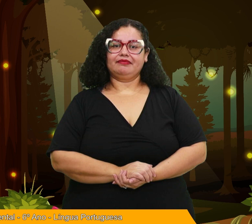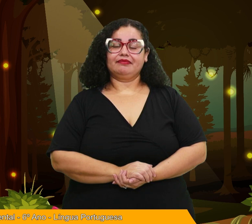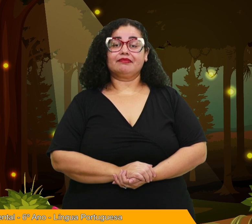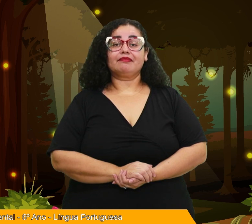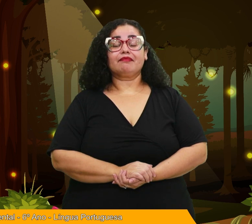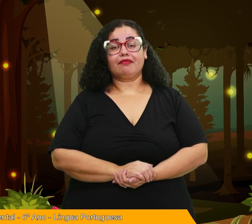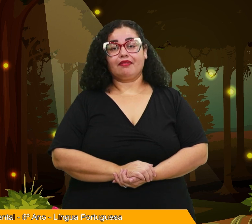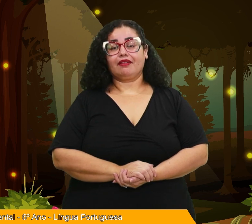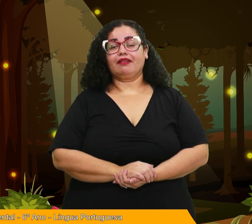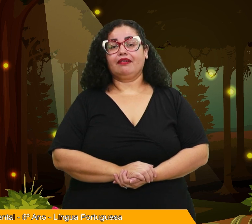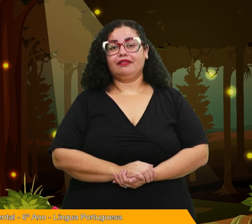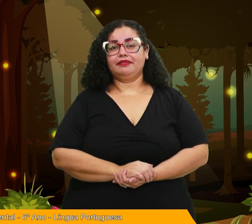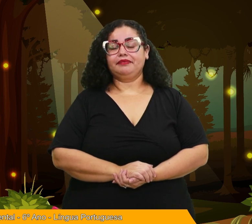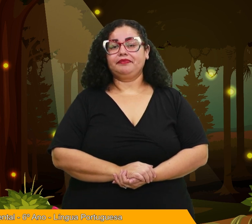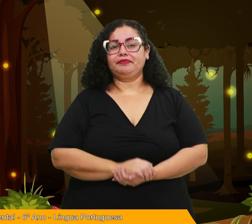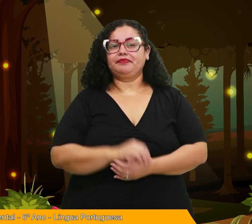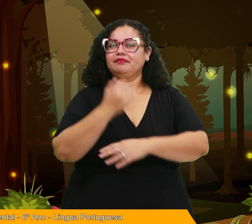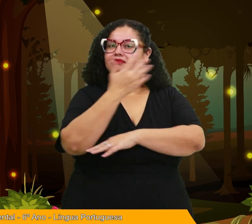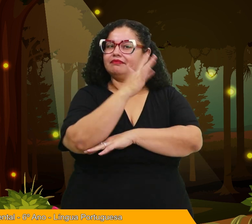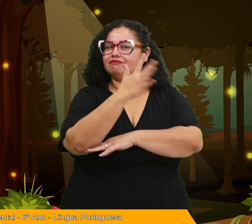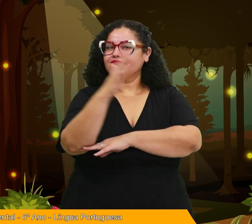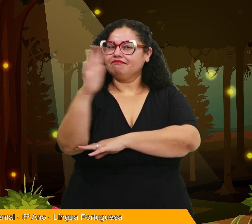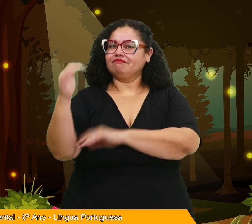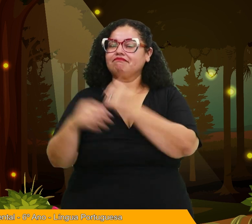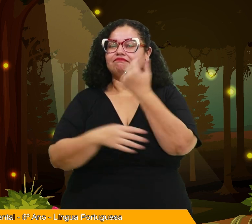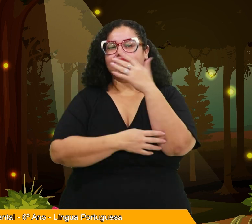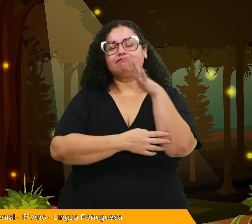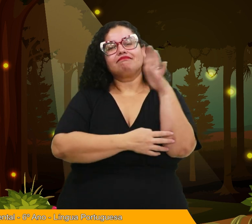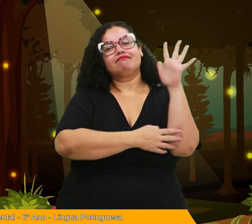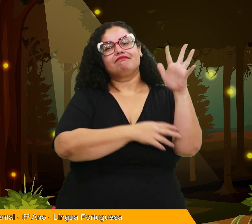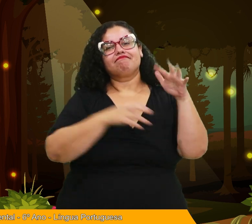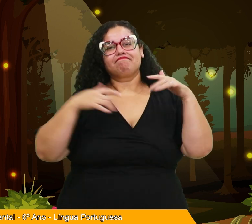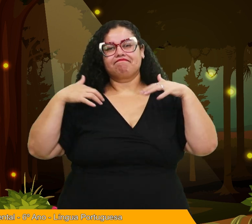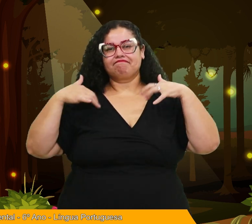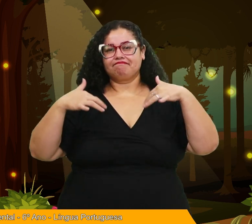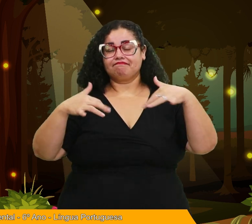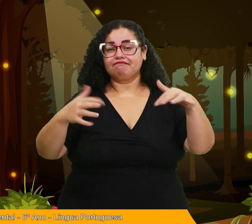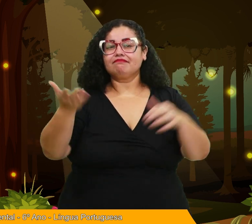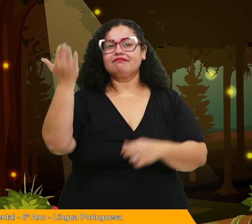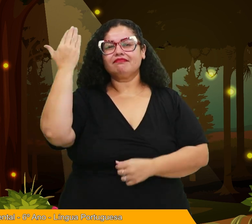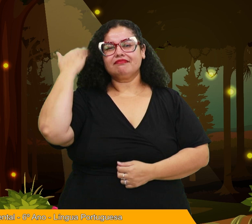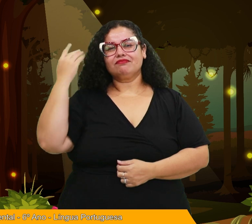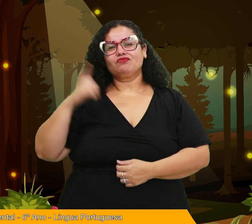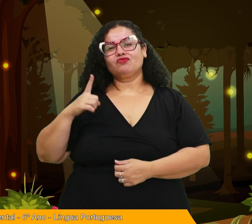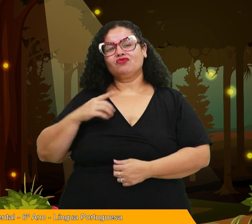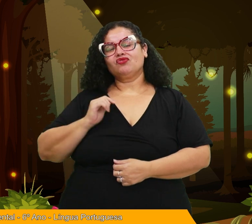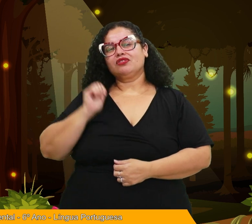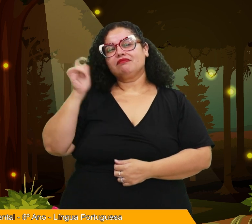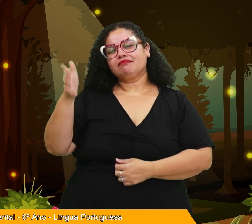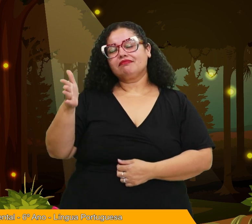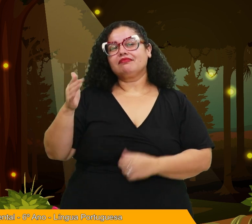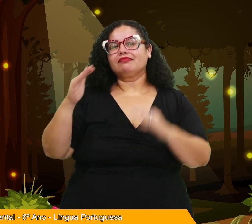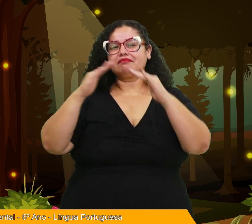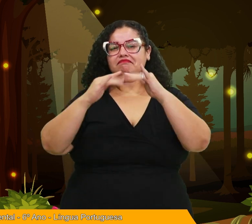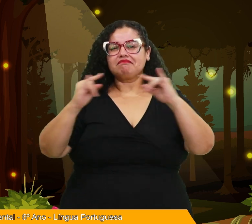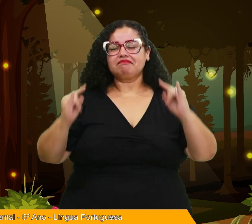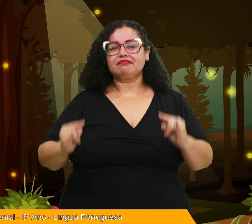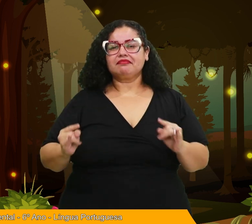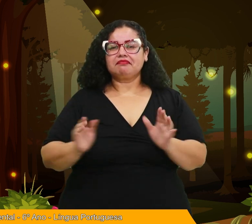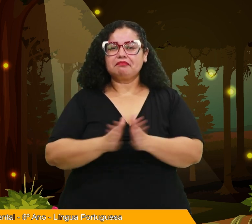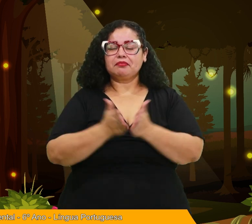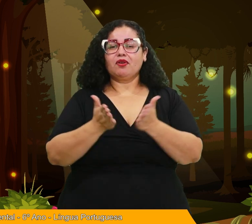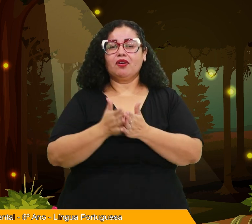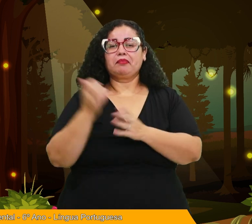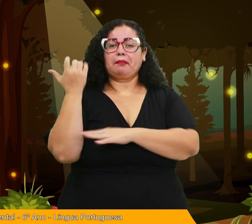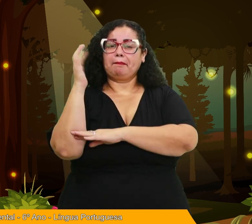Às margens de uma extensa mata existia há muito tempo uma cabana pobre, feita de troncos de árvore,